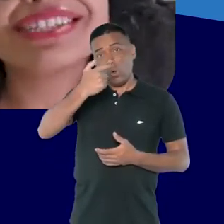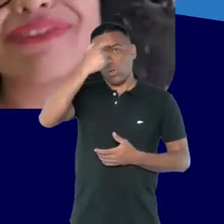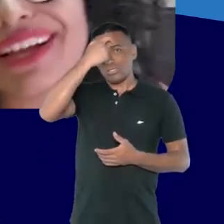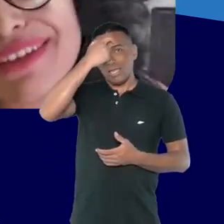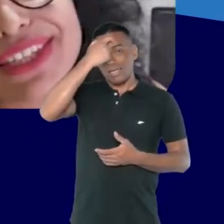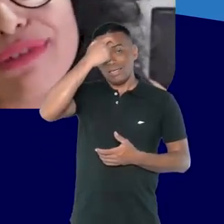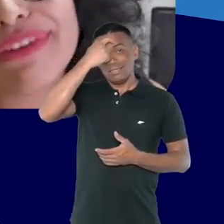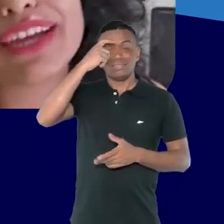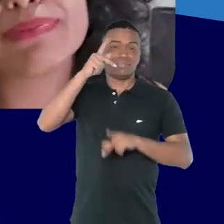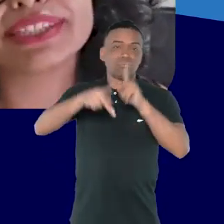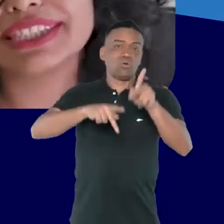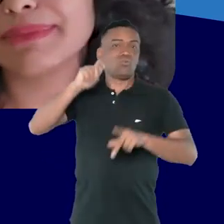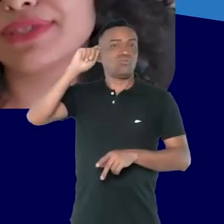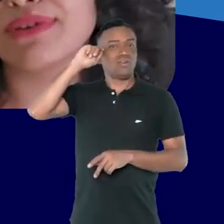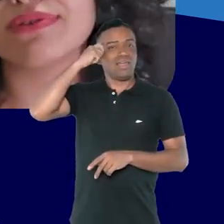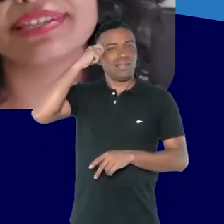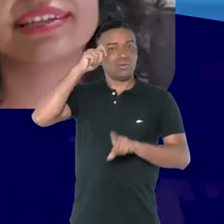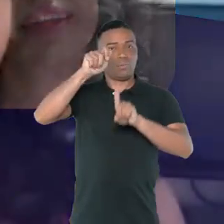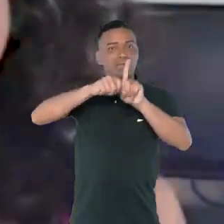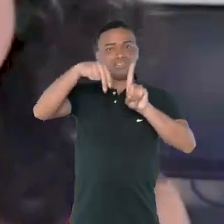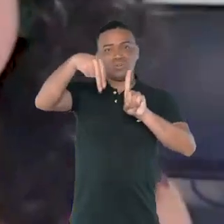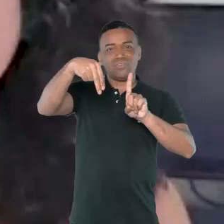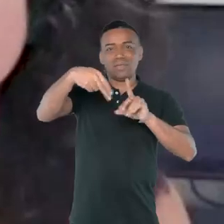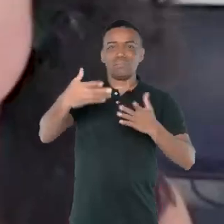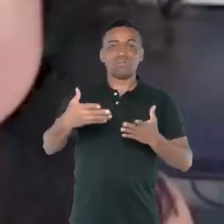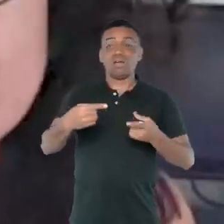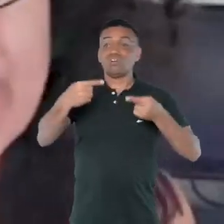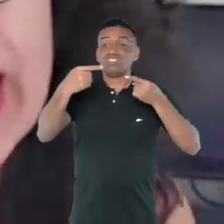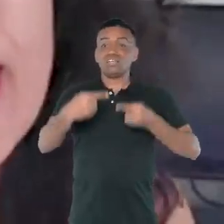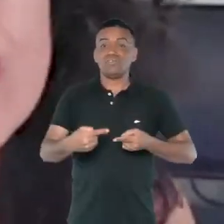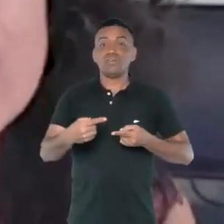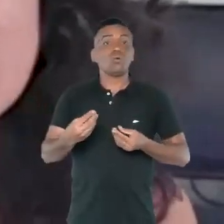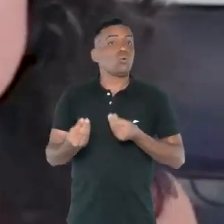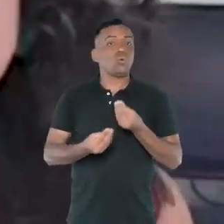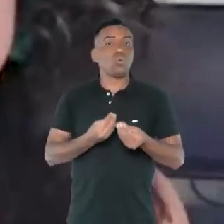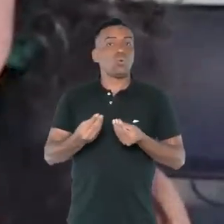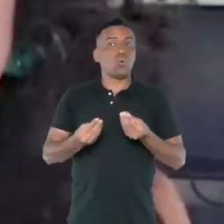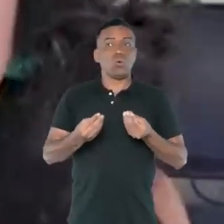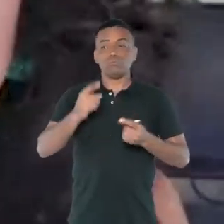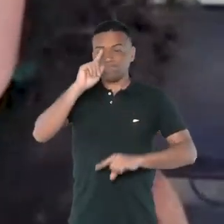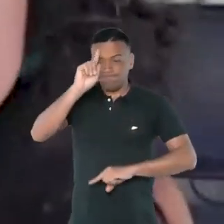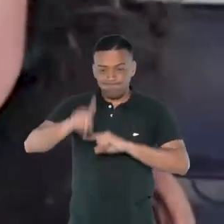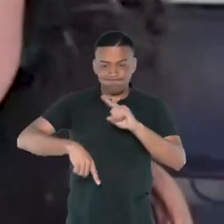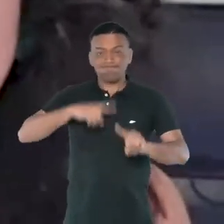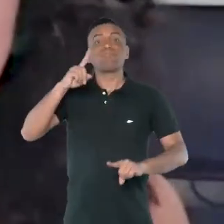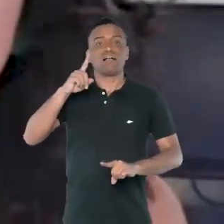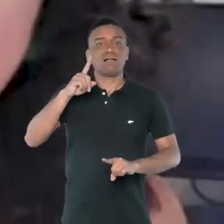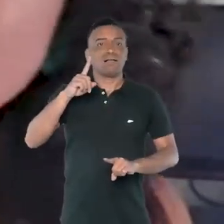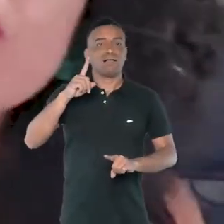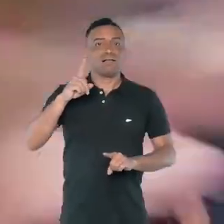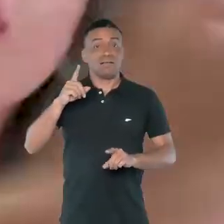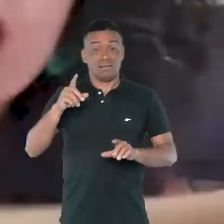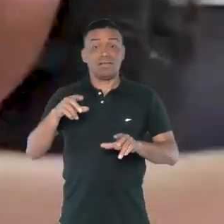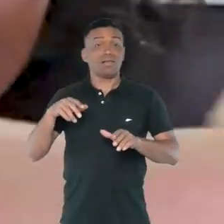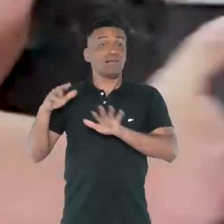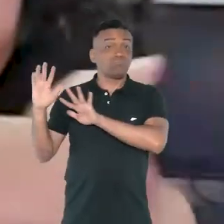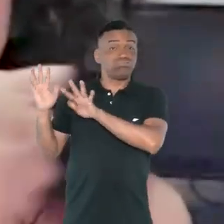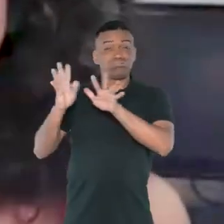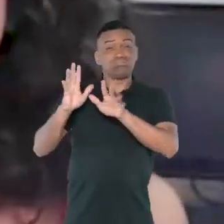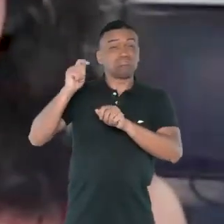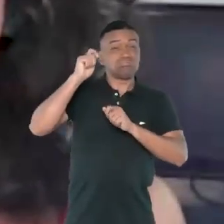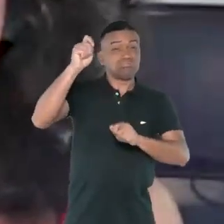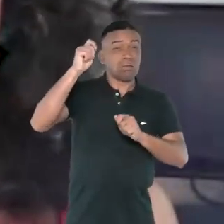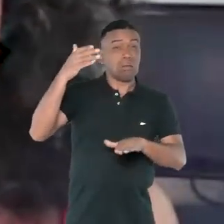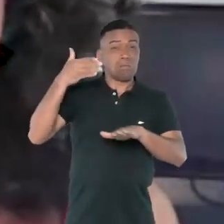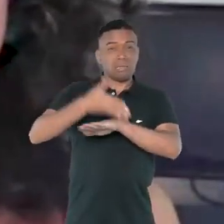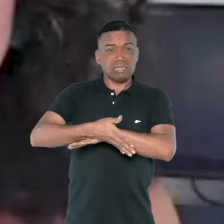a gente já foi até novembro, a gente já mexe com consciência negra em novembro, deixa isso para lá. Então, um desafio é convocar